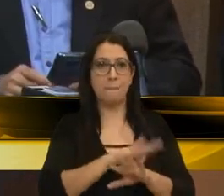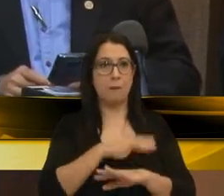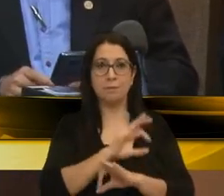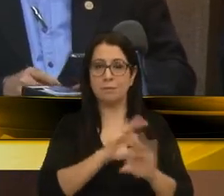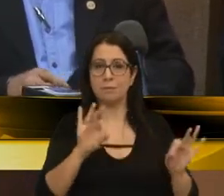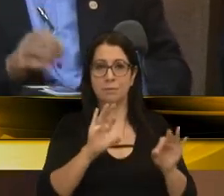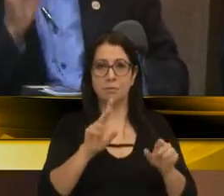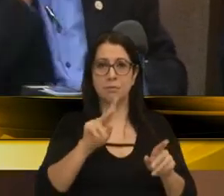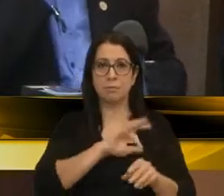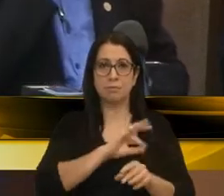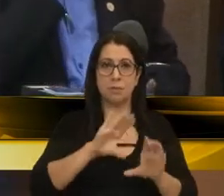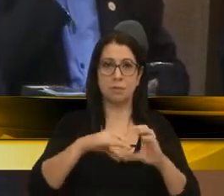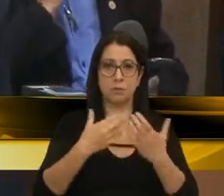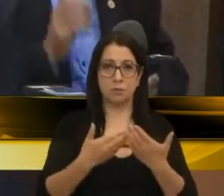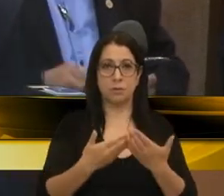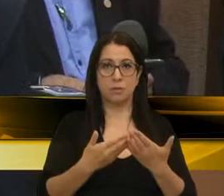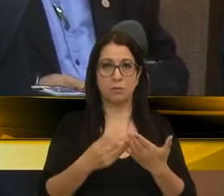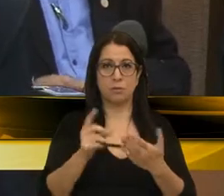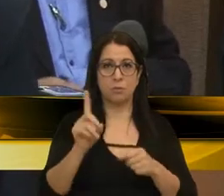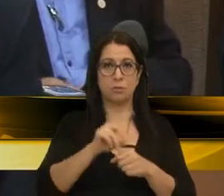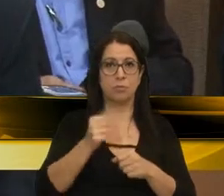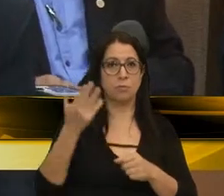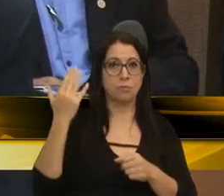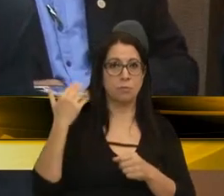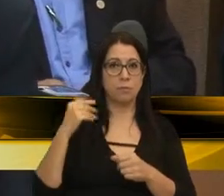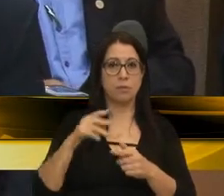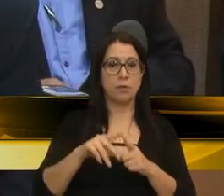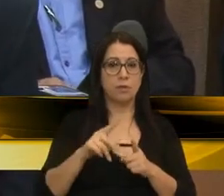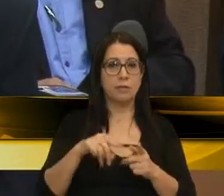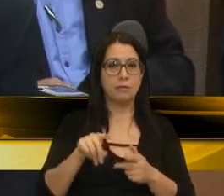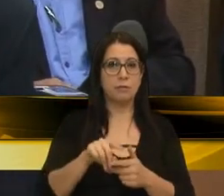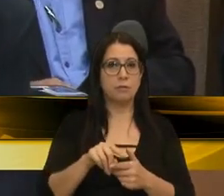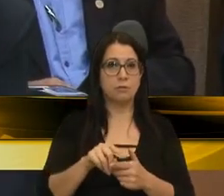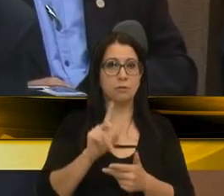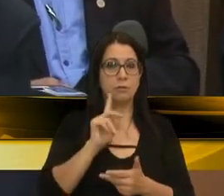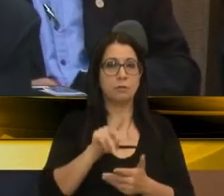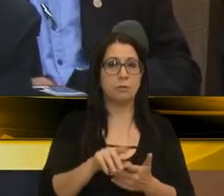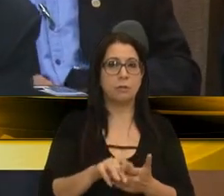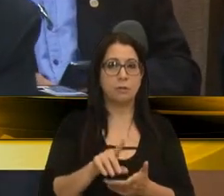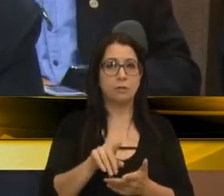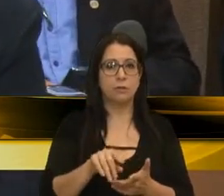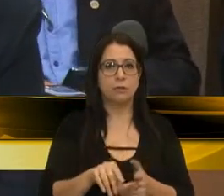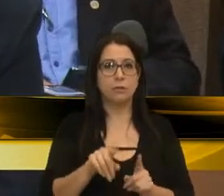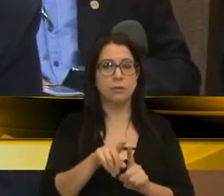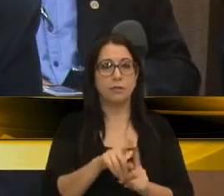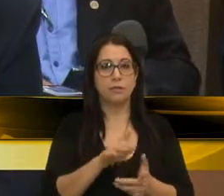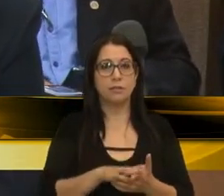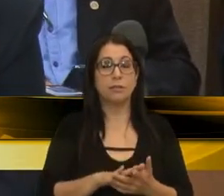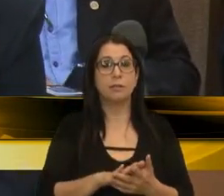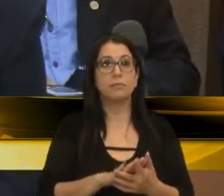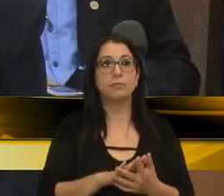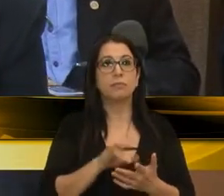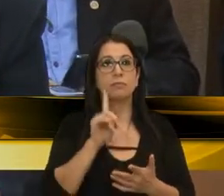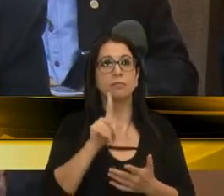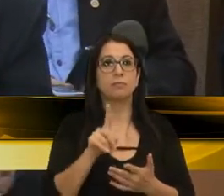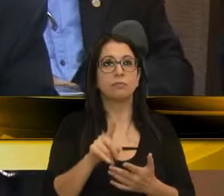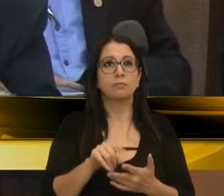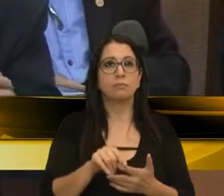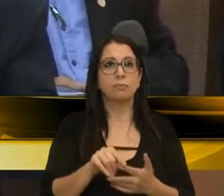comunitária. Então, poucos dias atrás, tivemos ali no comando. A gente sabe da dificuldade que tem. Então,